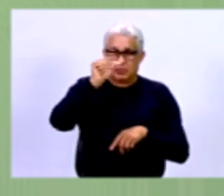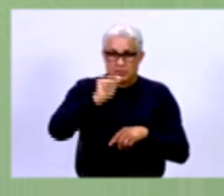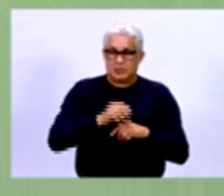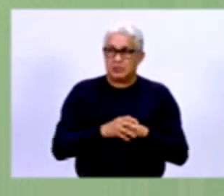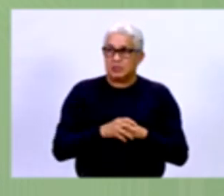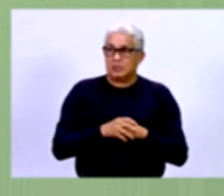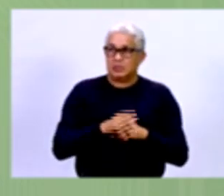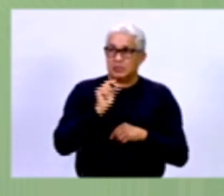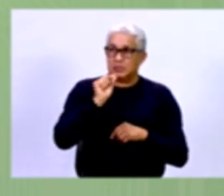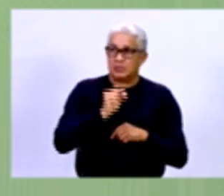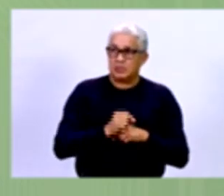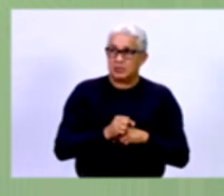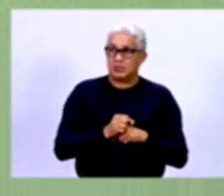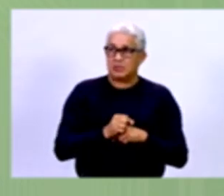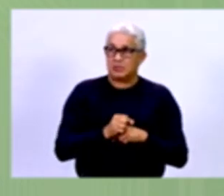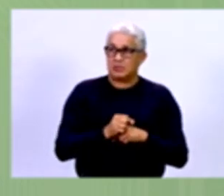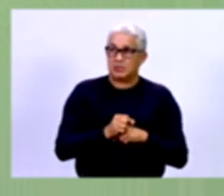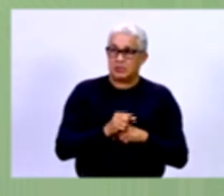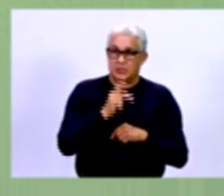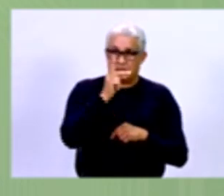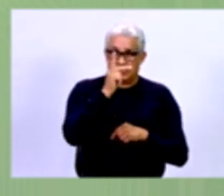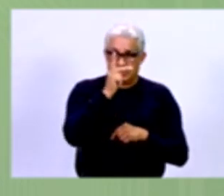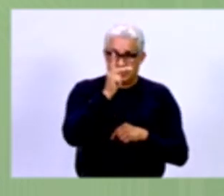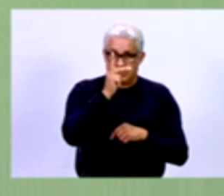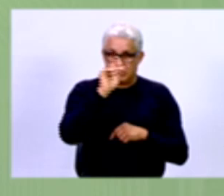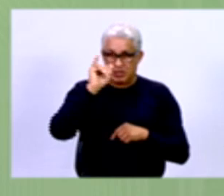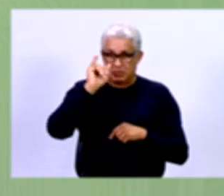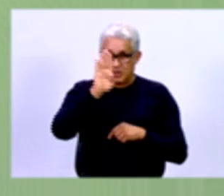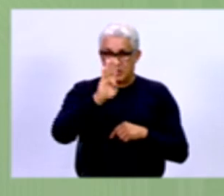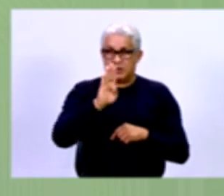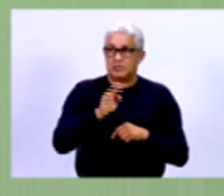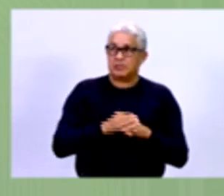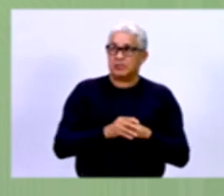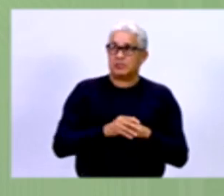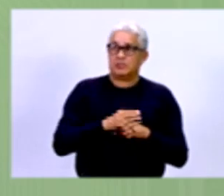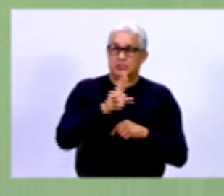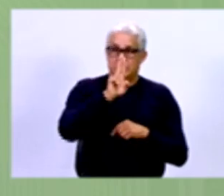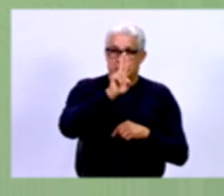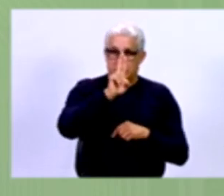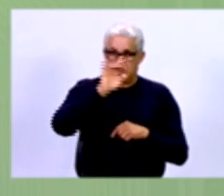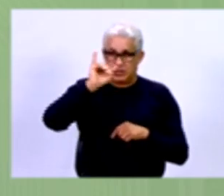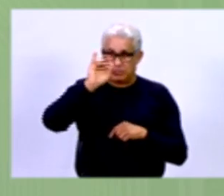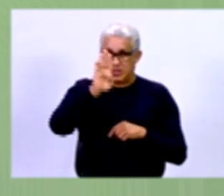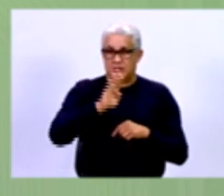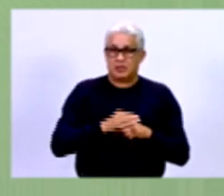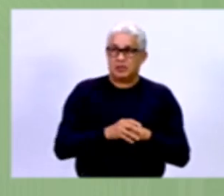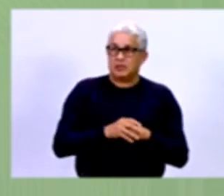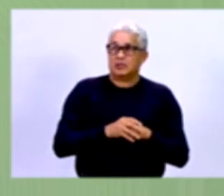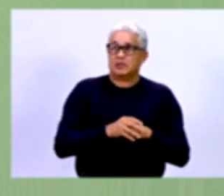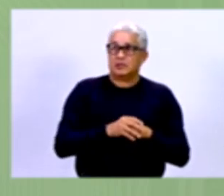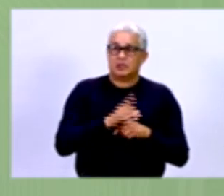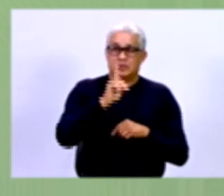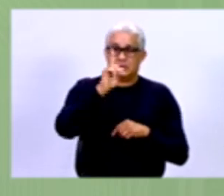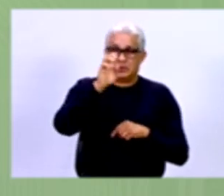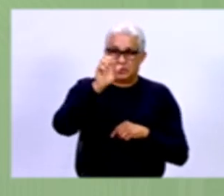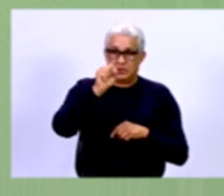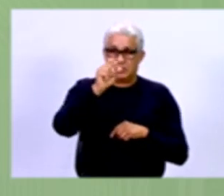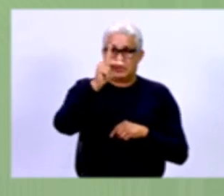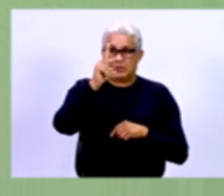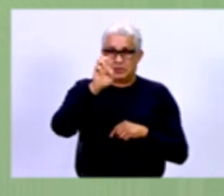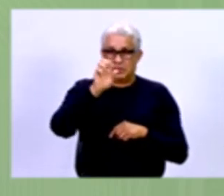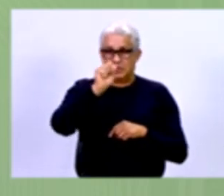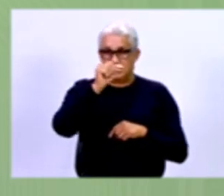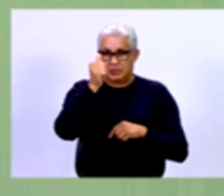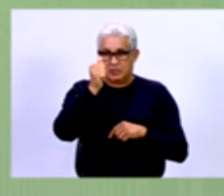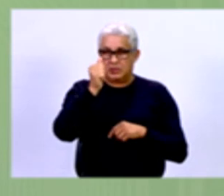renda, você chega ao valor da renda interna bruta, a RIB. E a despesa agregada é um conjunto